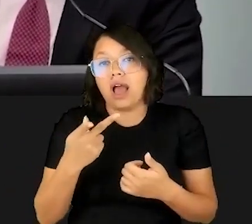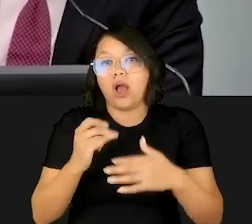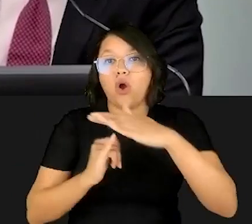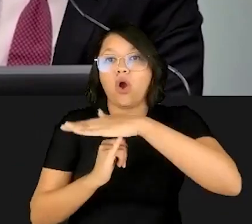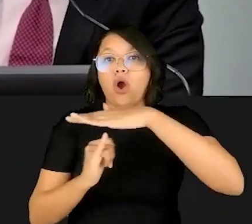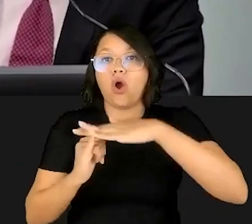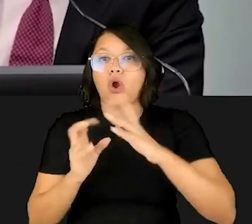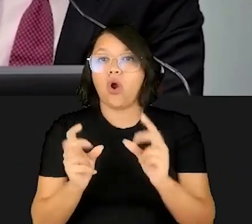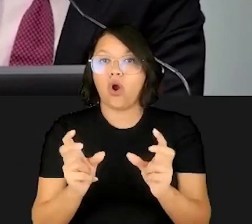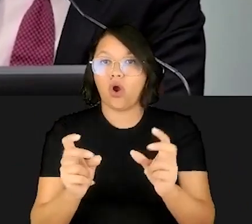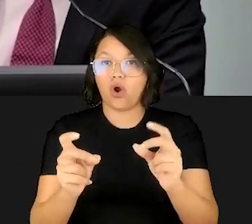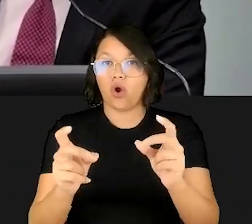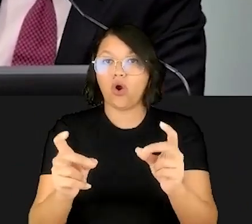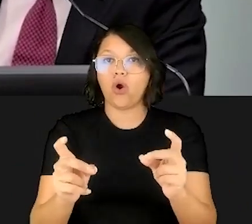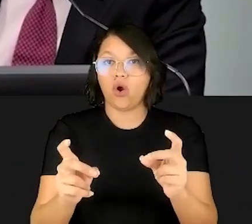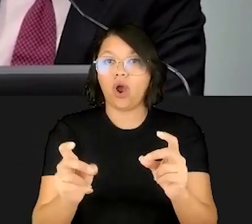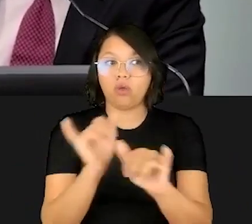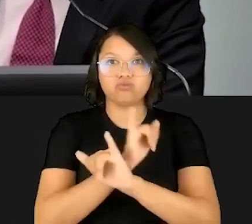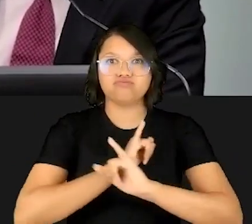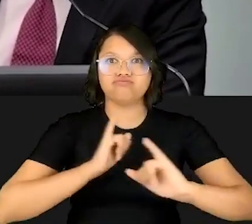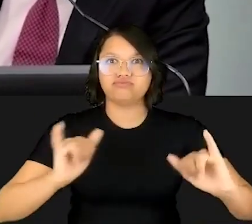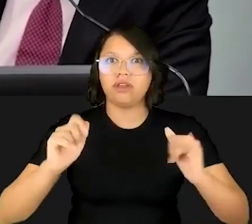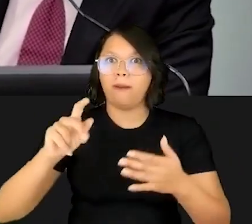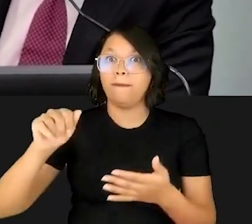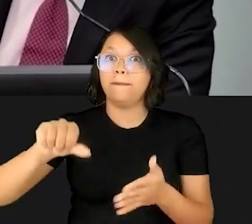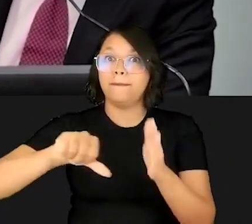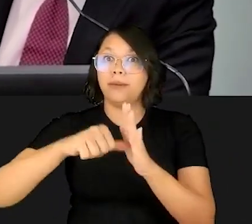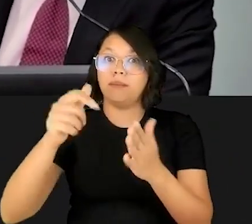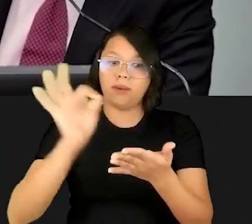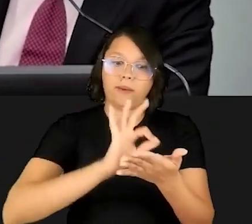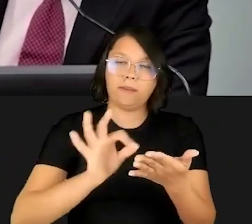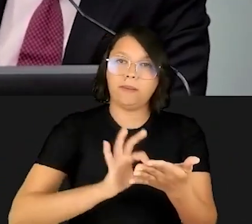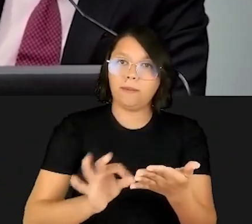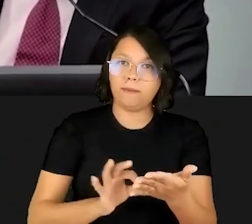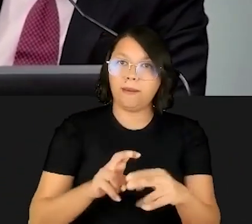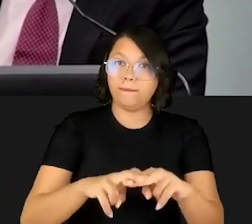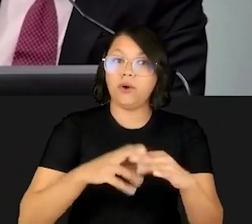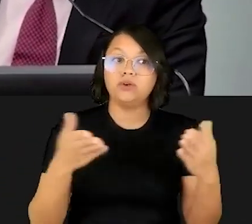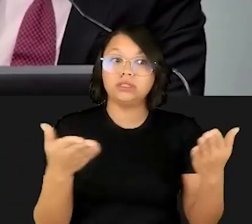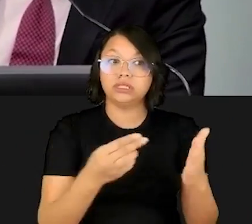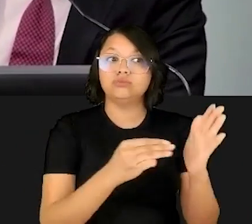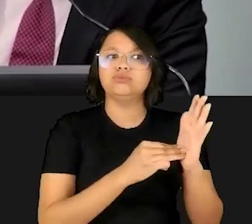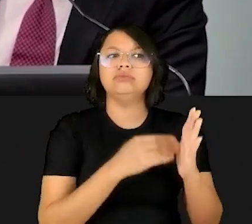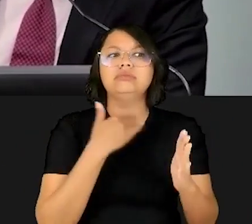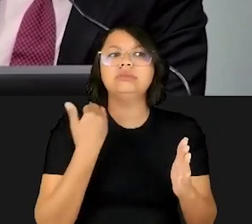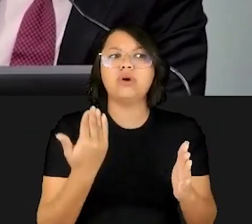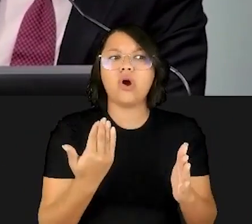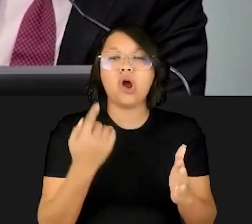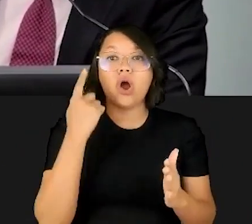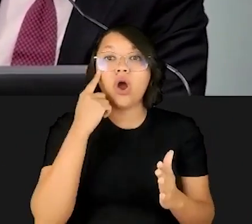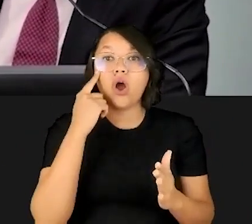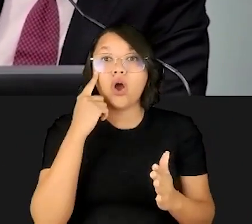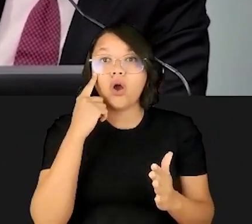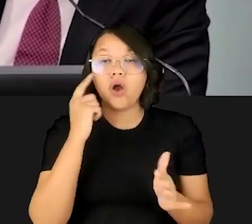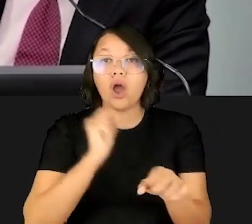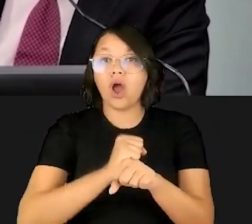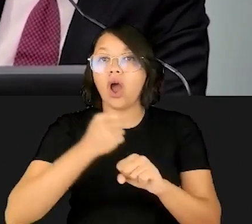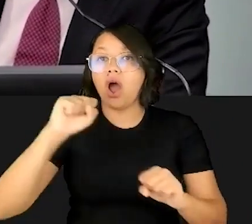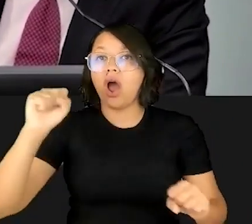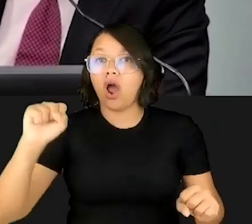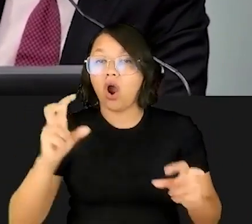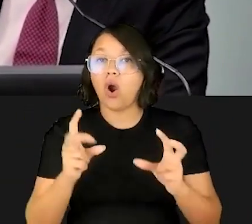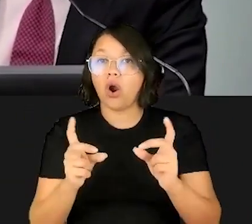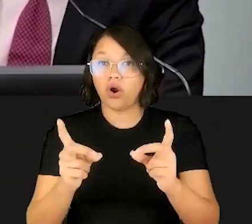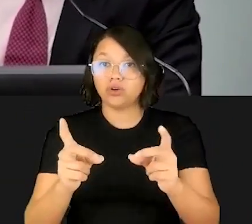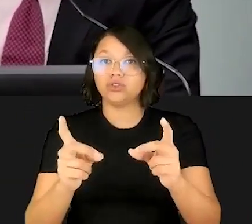publicamos um dos primeiros manuscritos vendo essa modificação epidemiológica. Temos visto um aumento no número de casos de câncer em